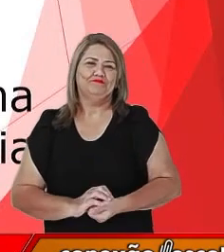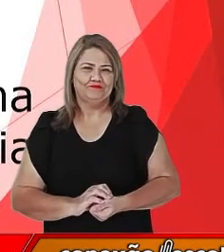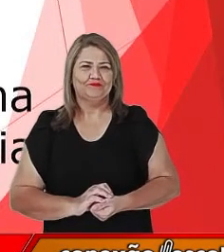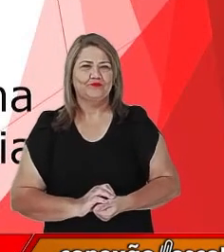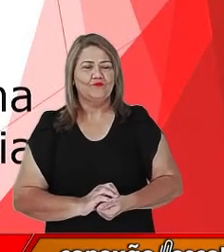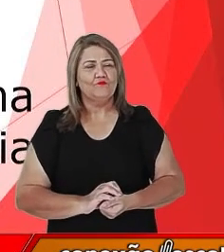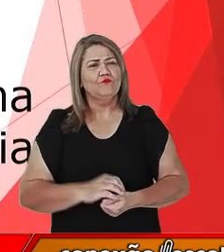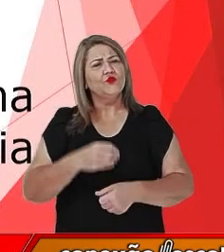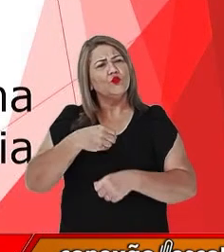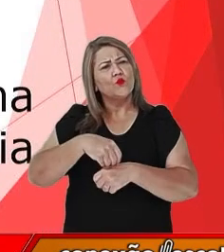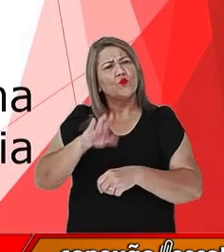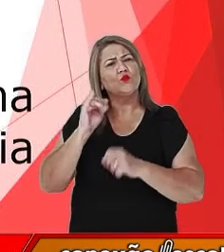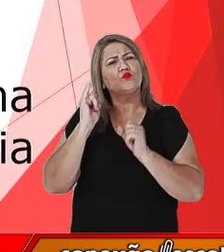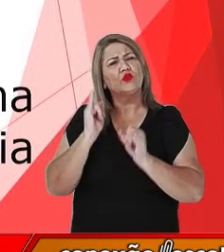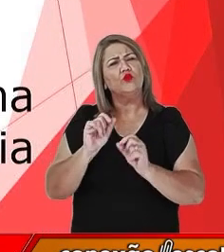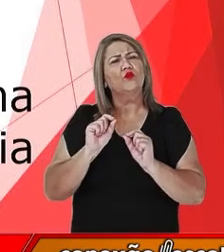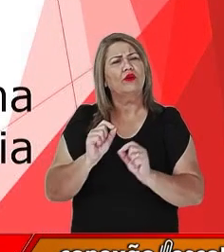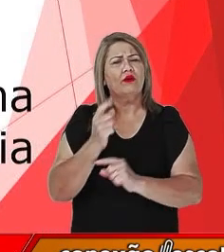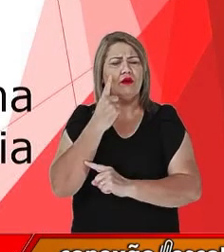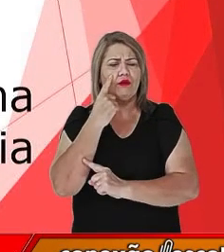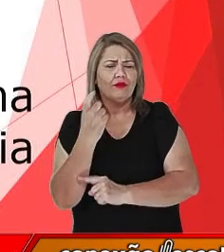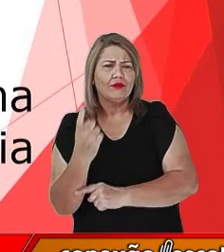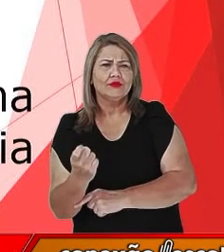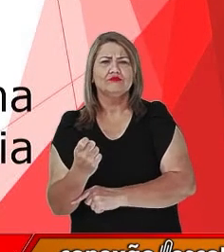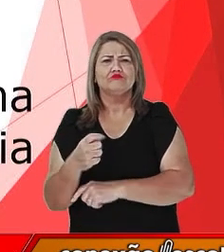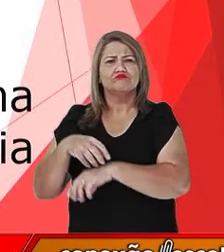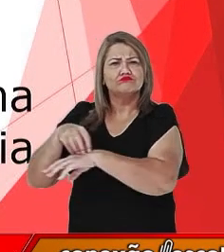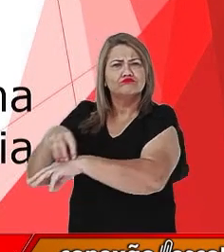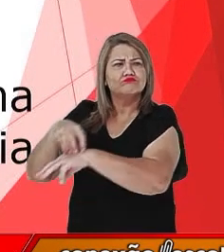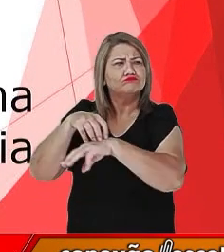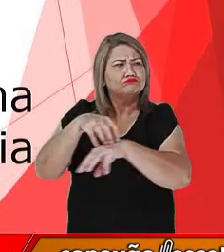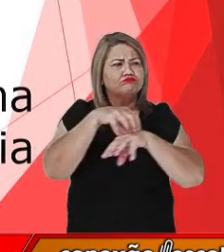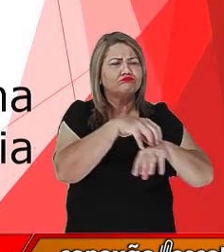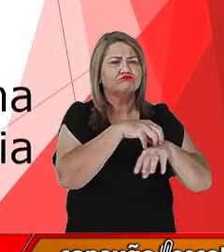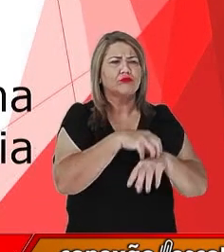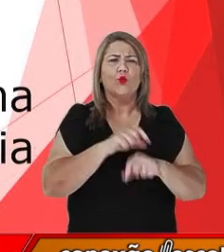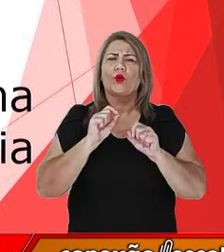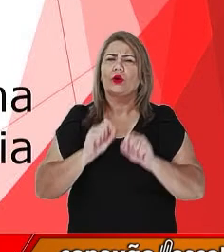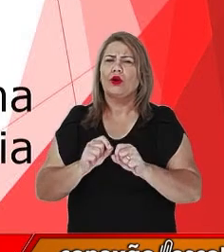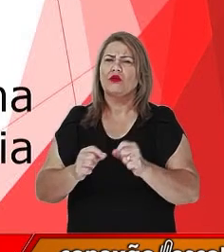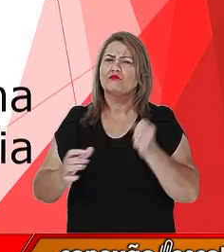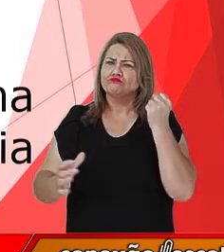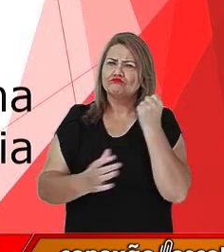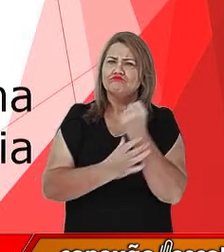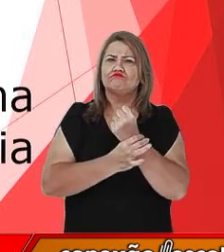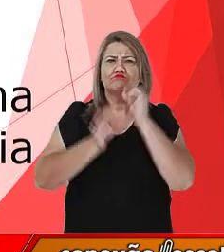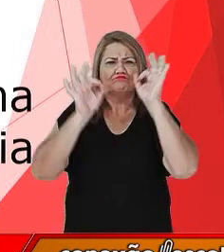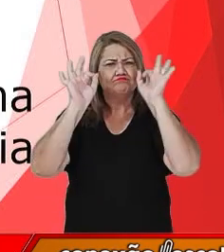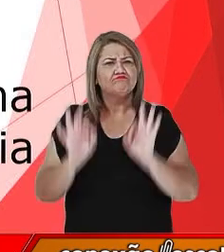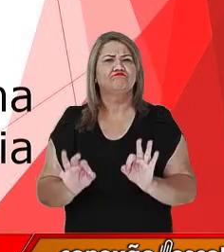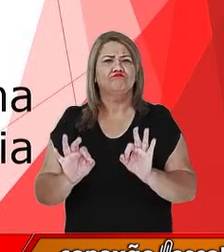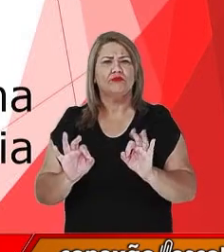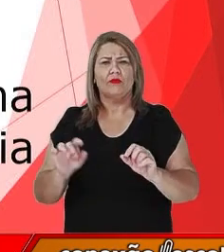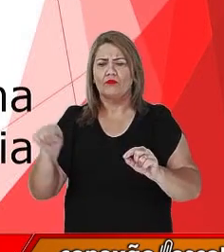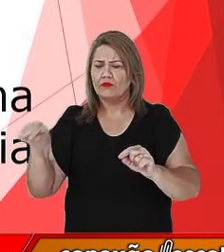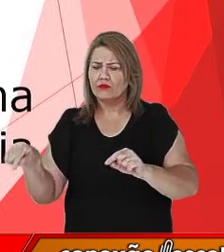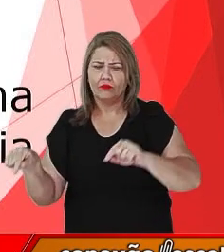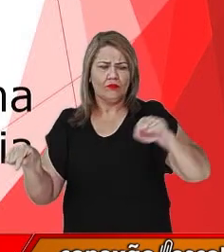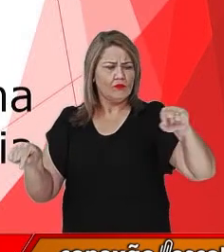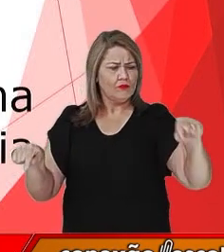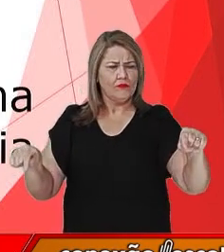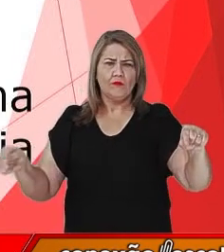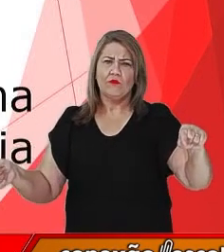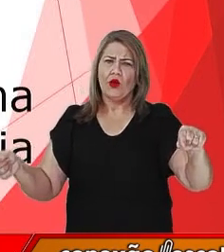o mais interessante numa rede de transporte é garantir que os dois pontos